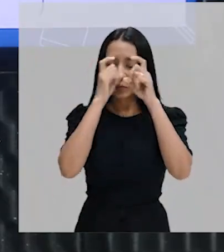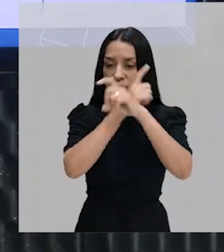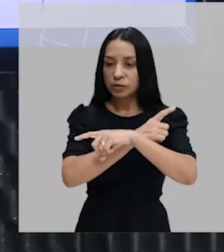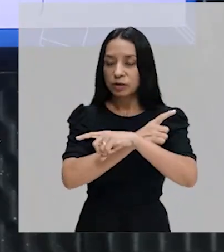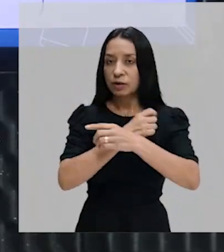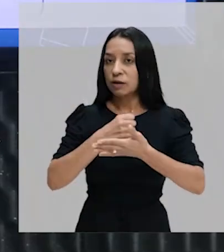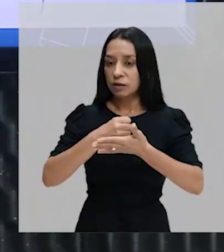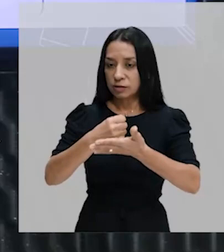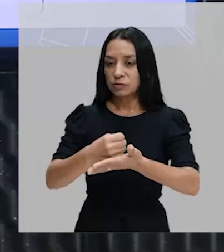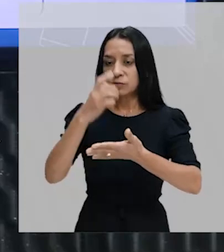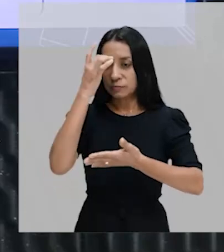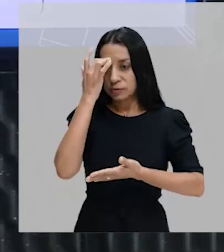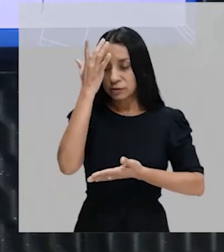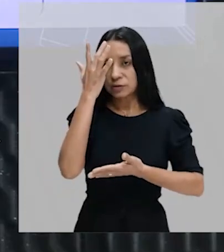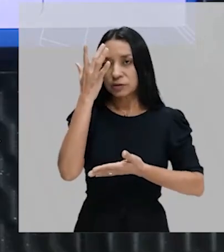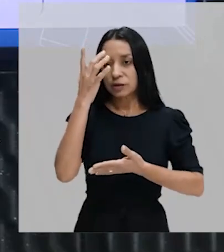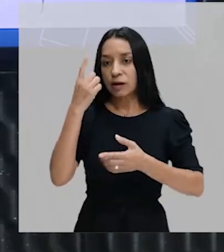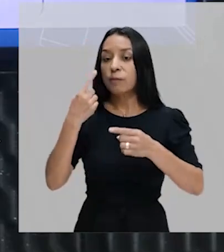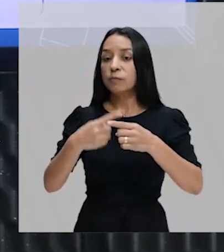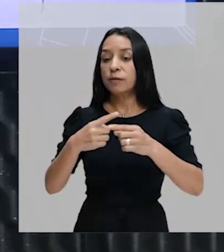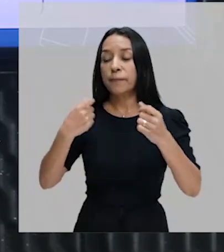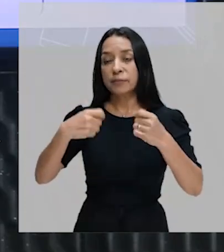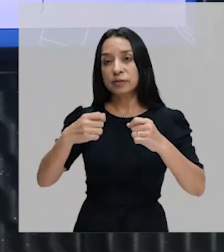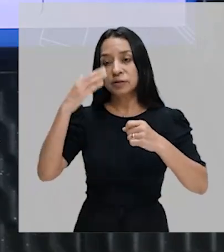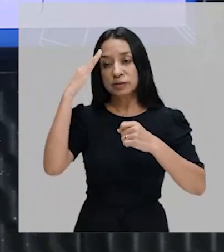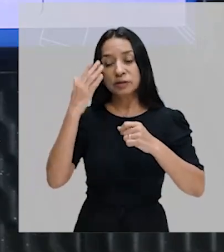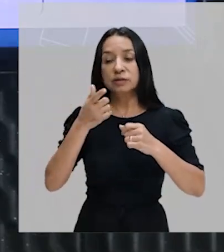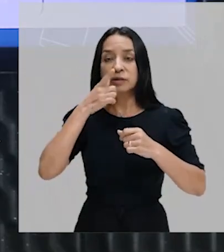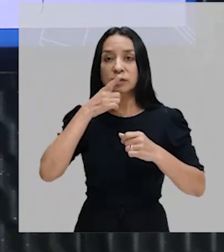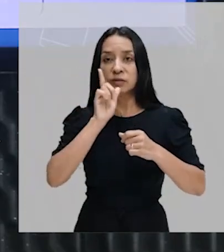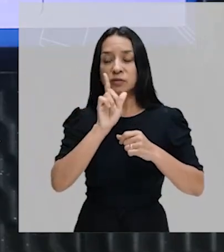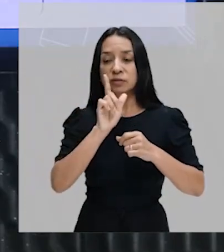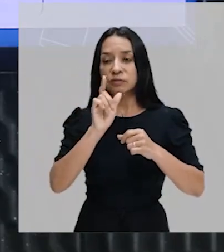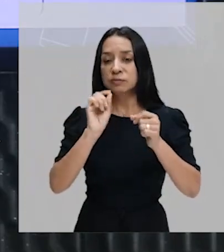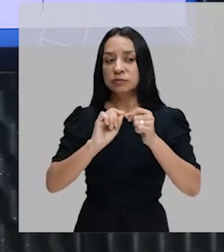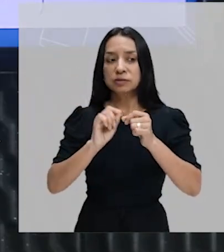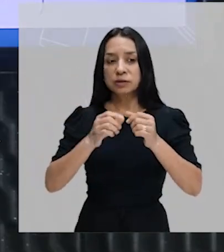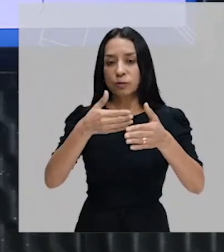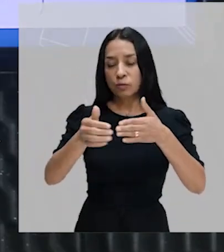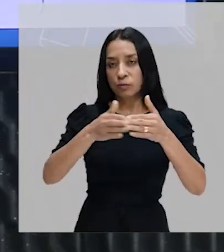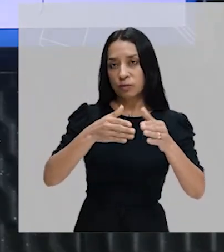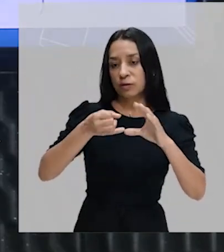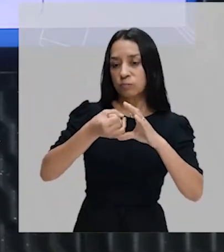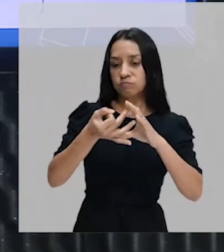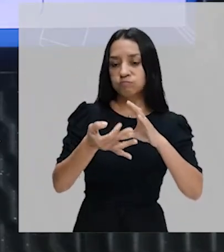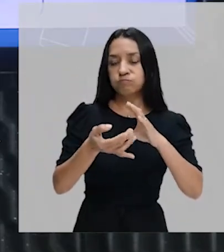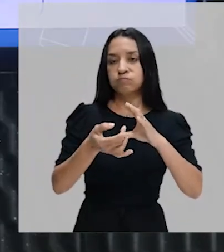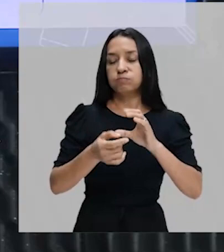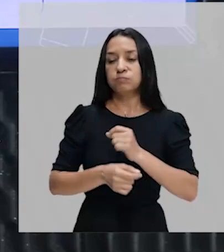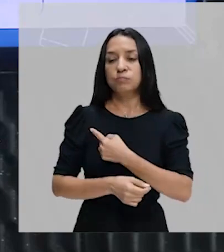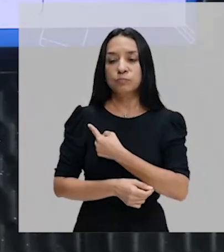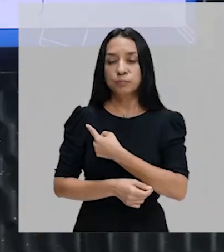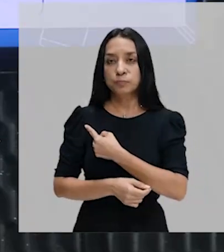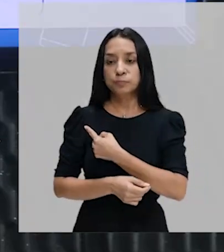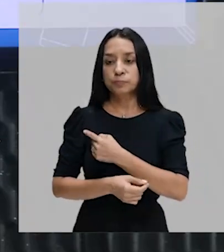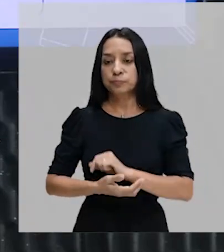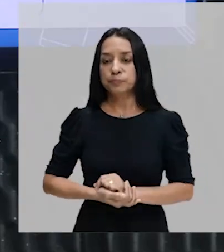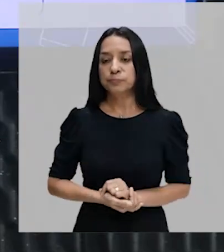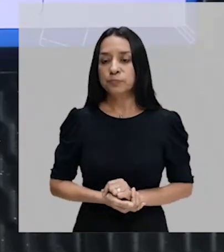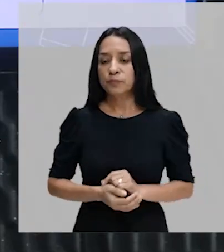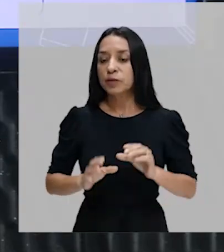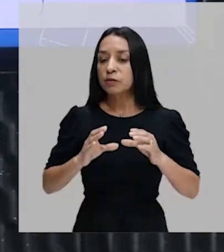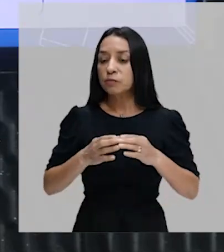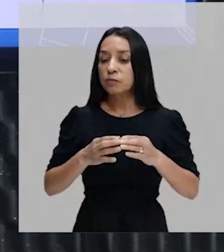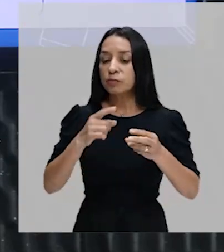é facilitar, é que você entenda e consiga fazer qualquer conjunto das partes. Como nesse caso aqui, ó, o conjunto é formado